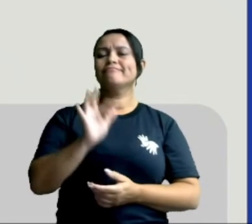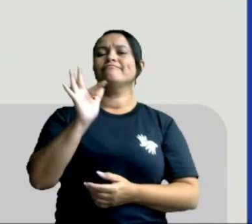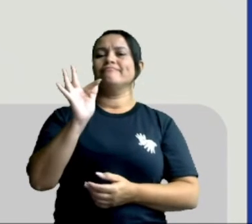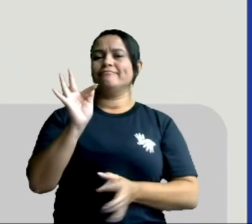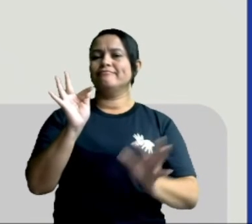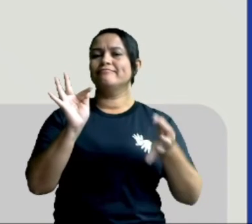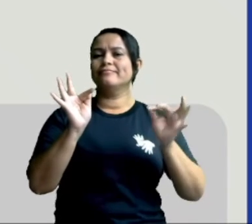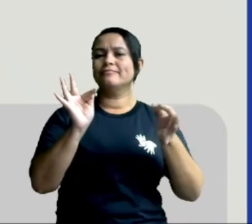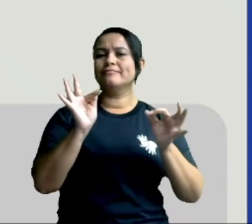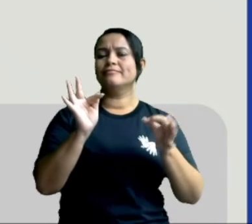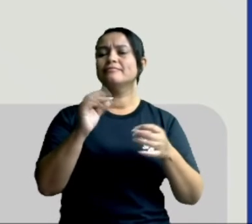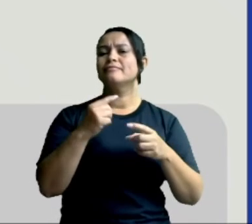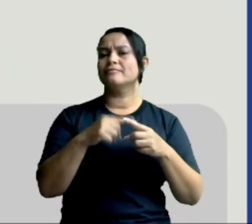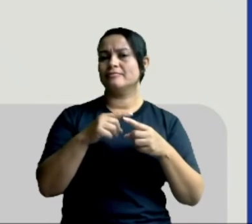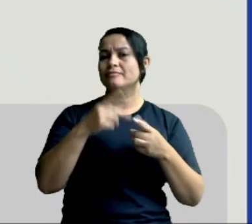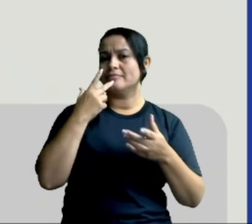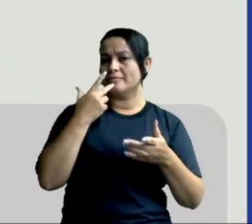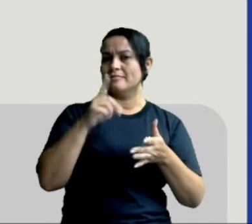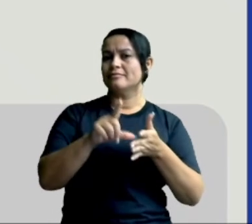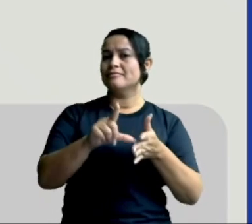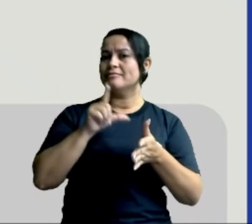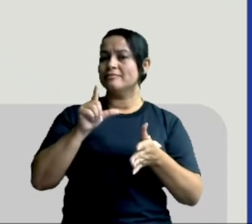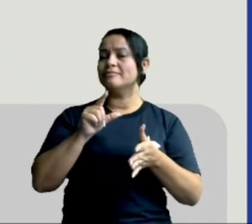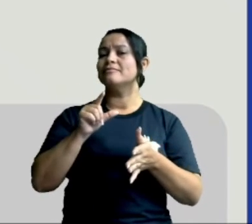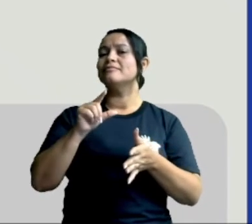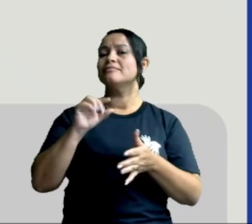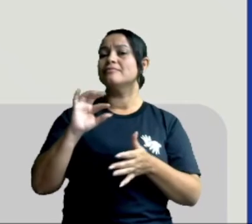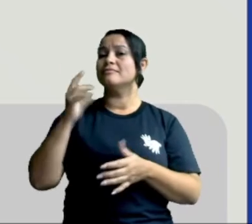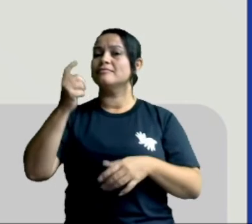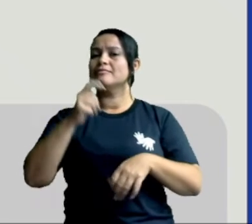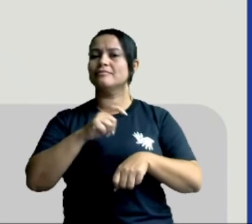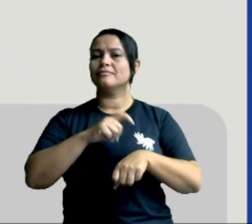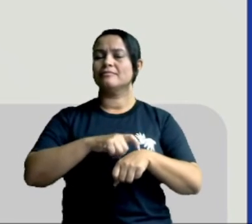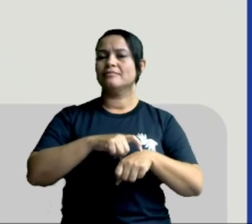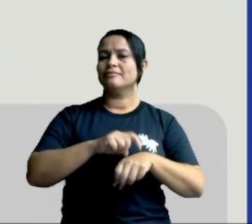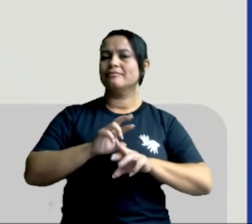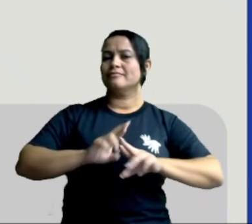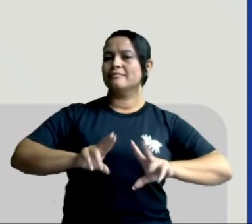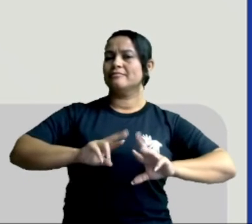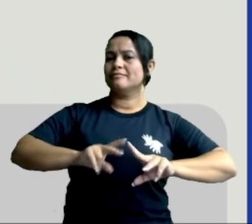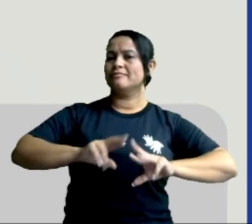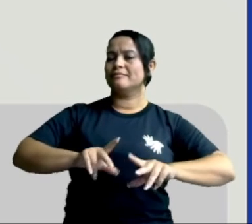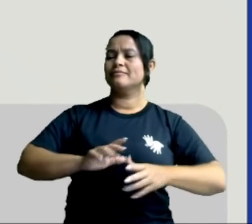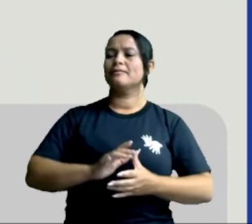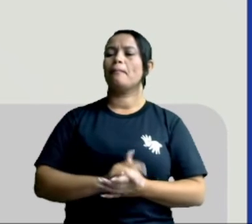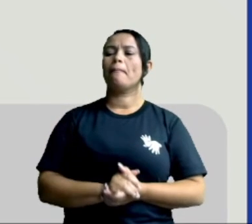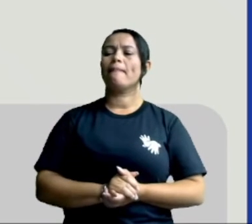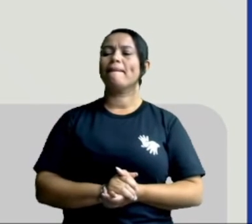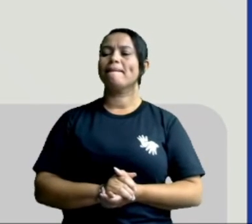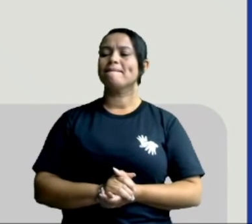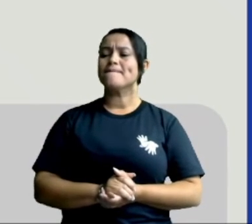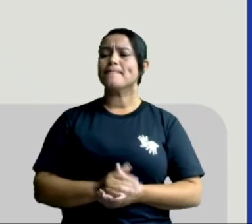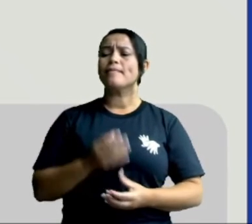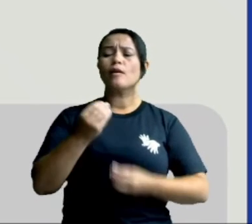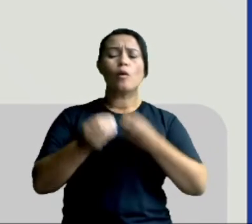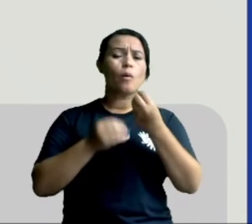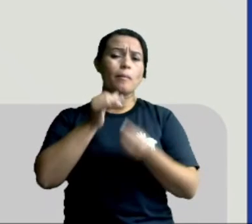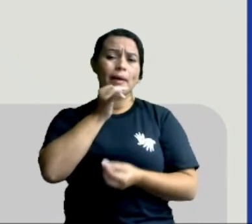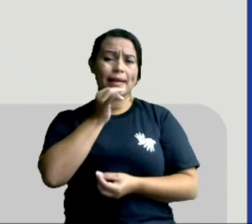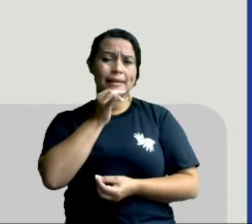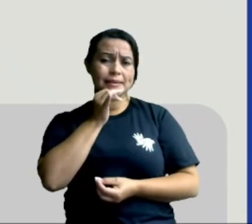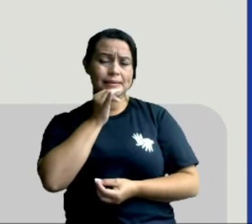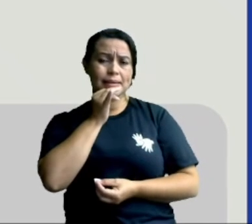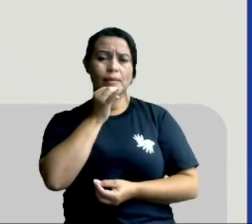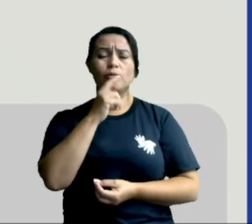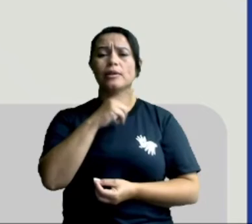falso né acabei de dizer para vocês aqui que tempo e clima não são sinônimos e como